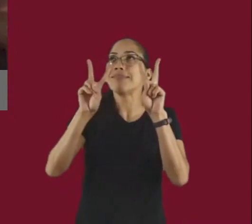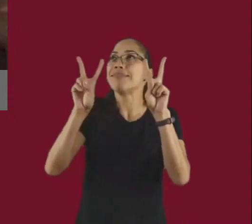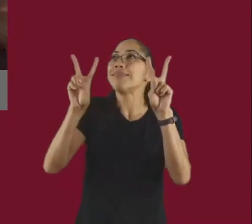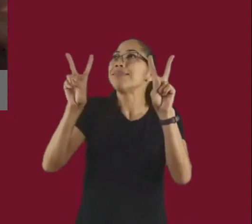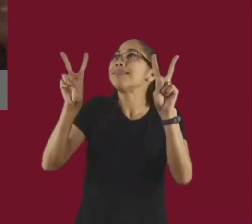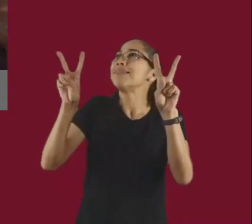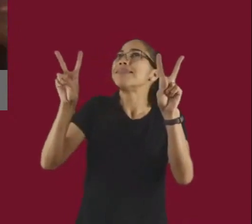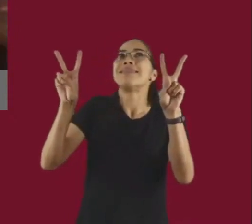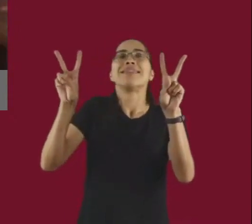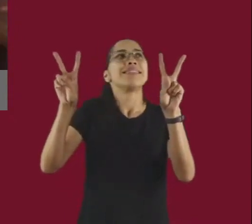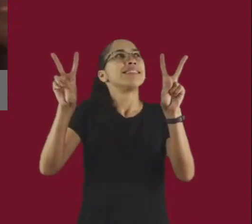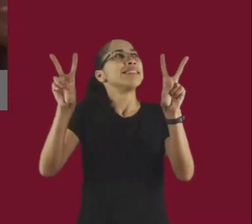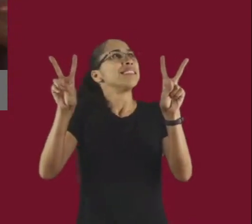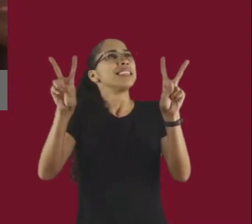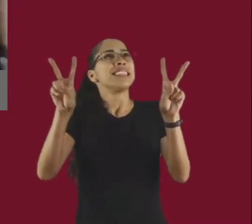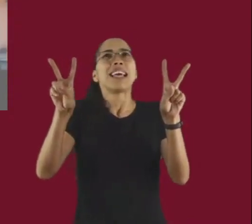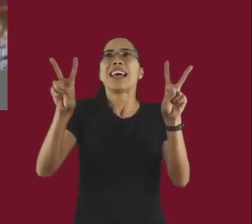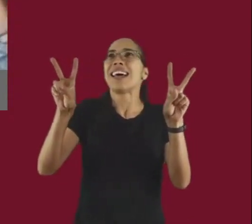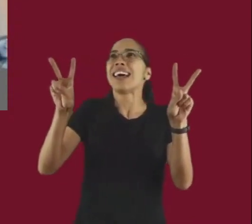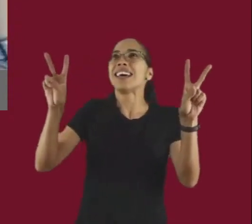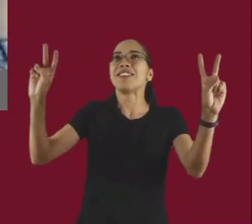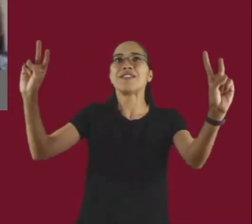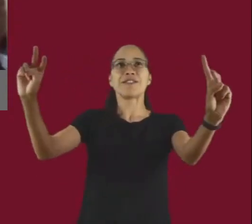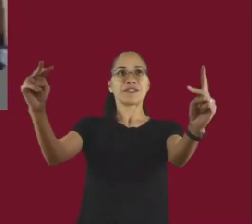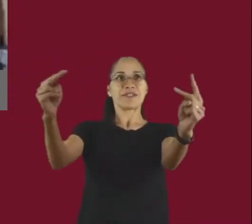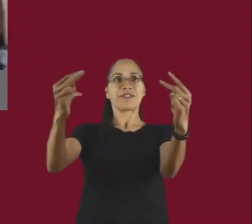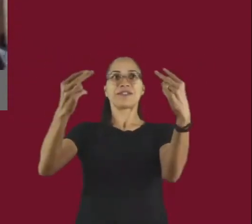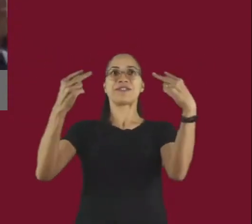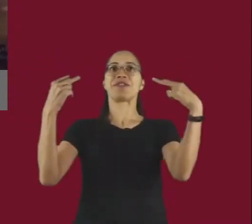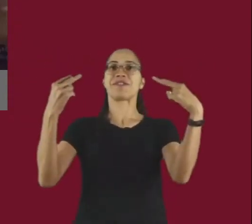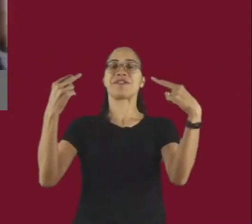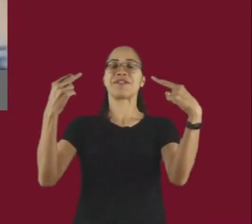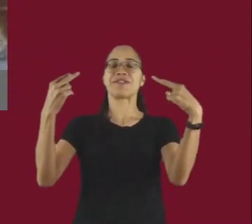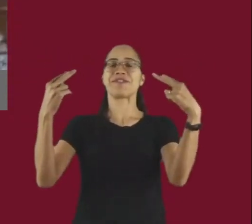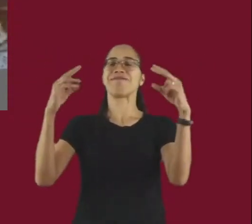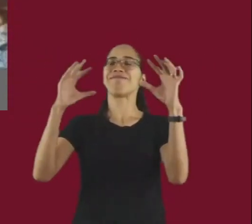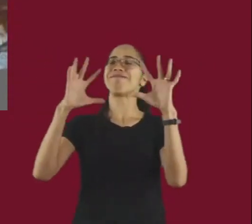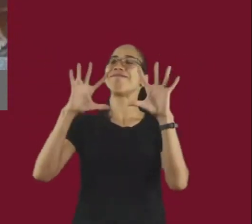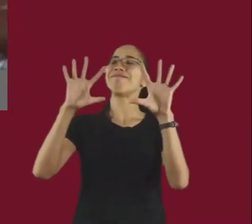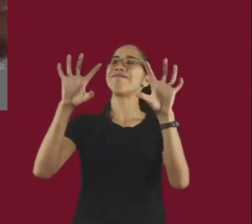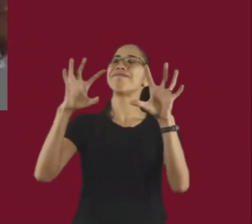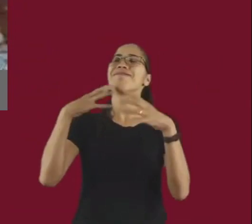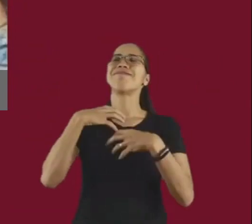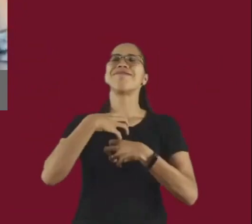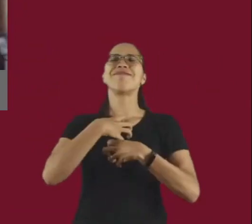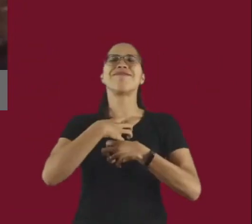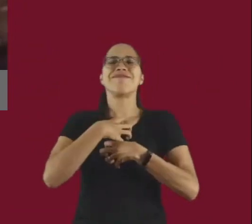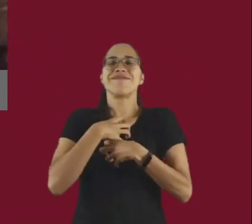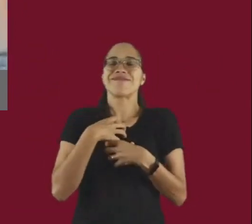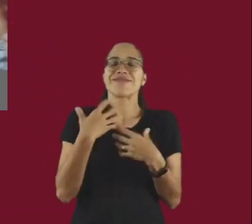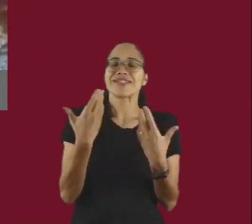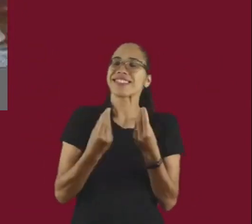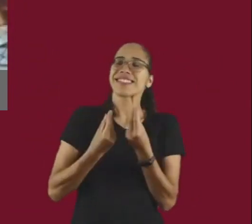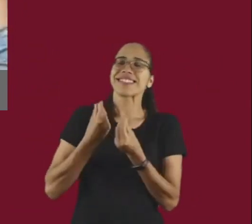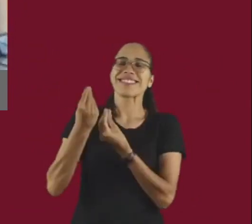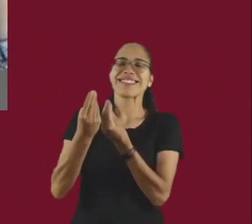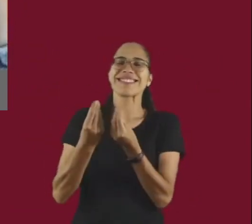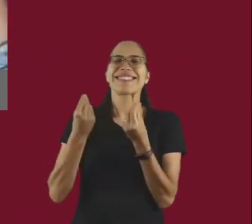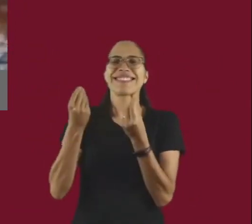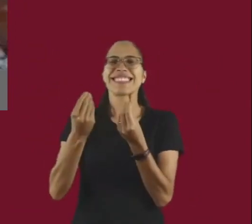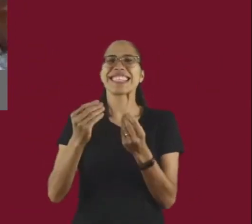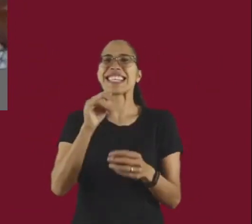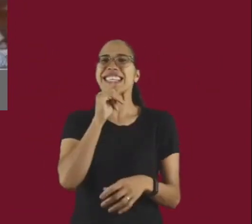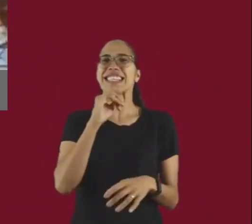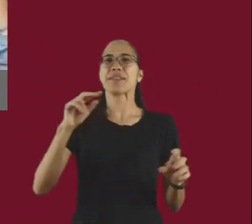de gente observando a gente. É uma sensação palpável, assim, muito. Esses olhares, está